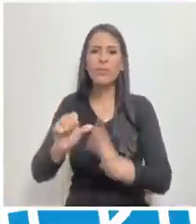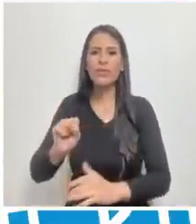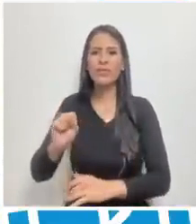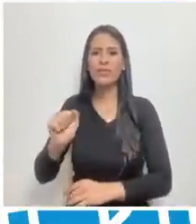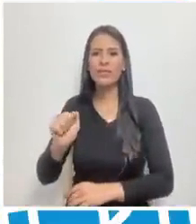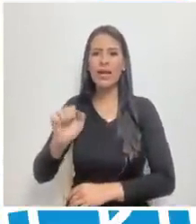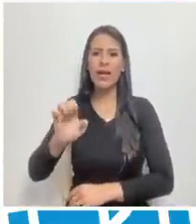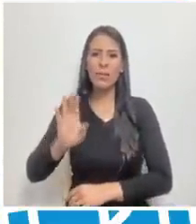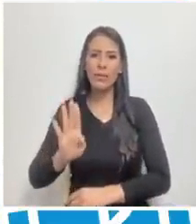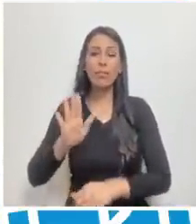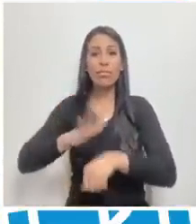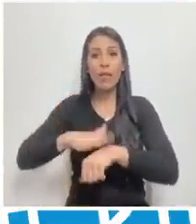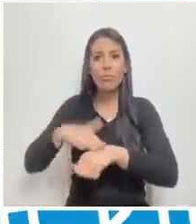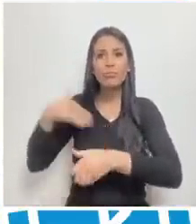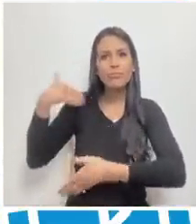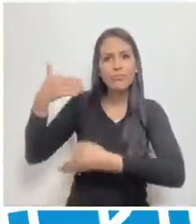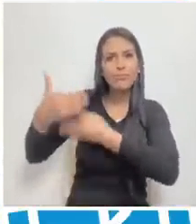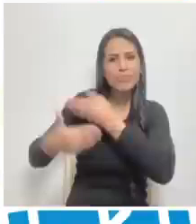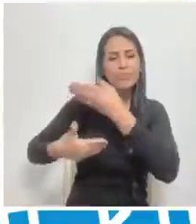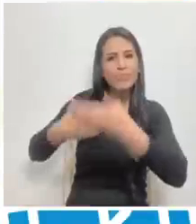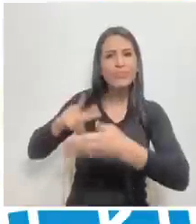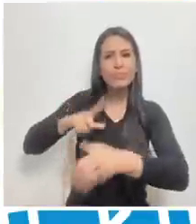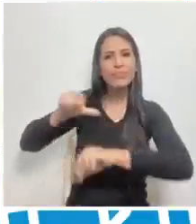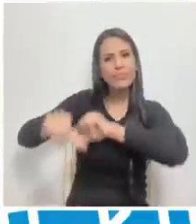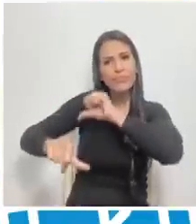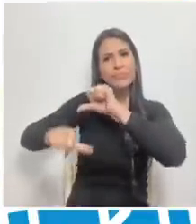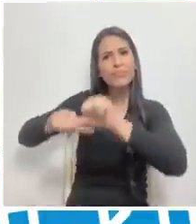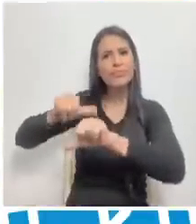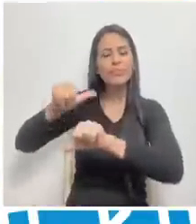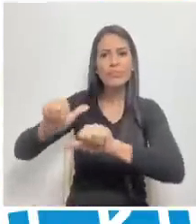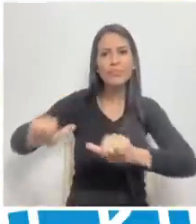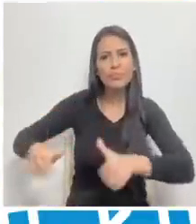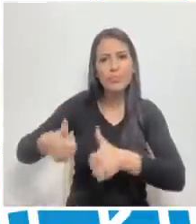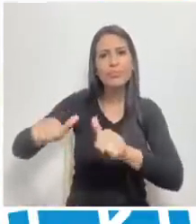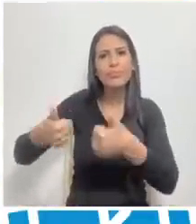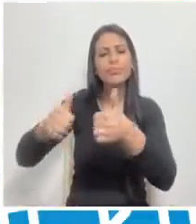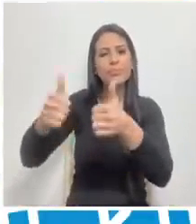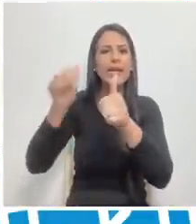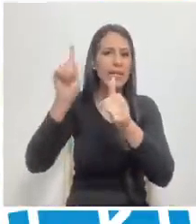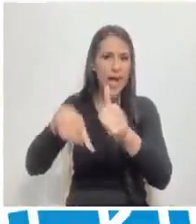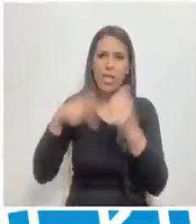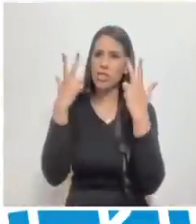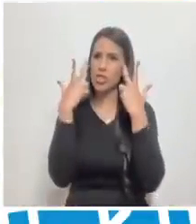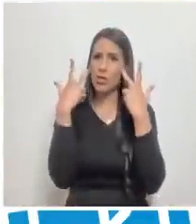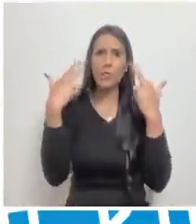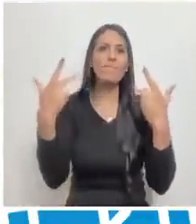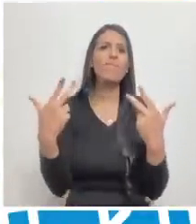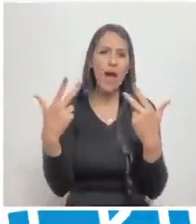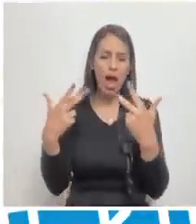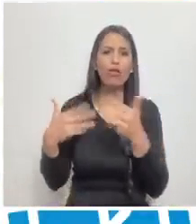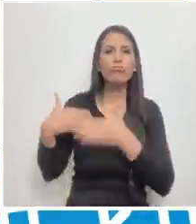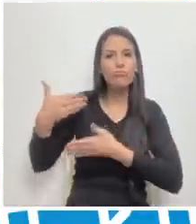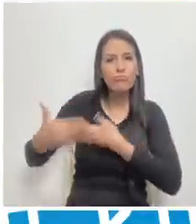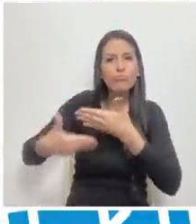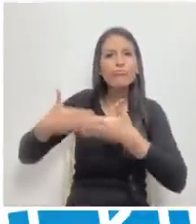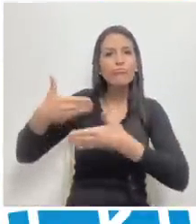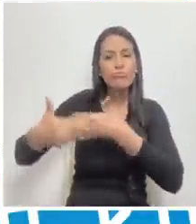ao longo do tempo, foi incorporando algumas evoluções naturais ao processo, né, como a questão da forma